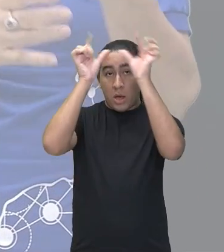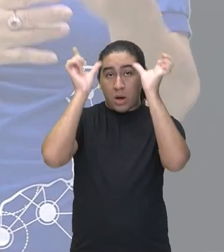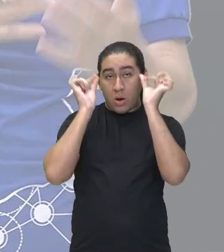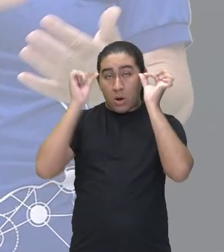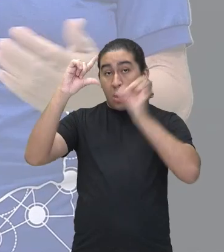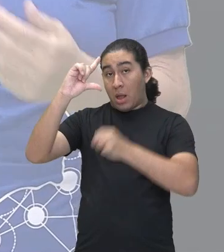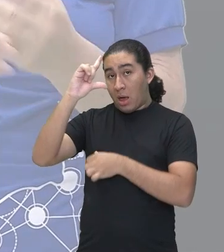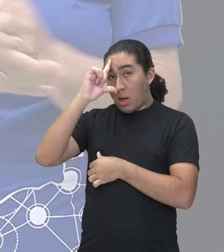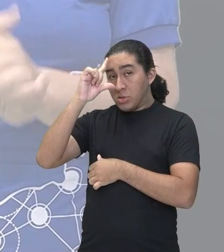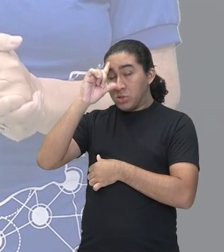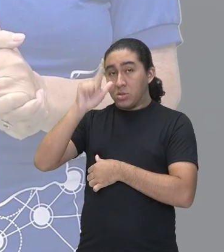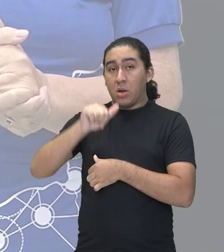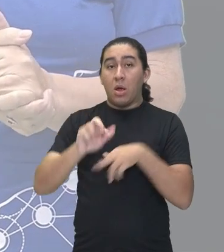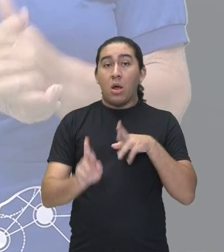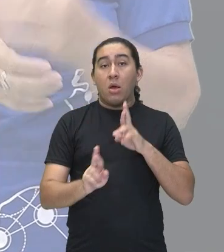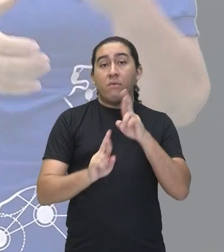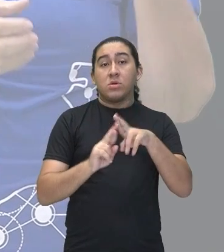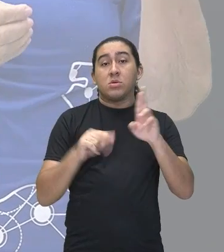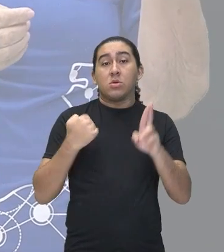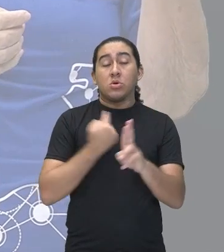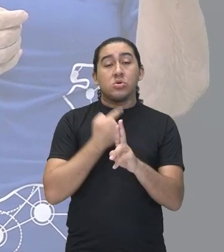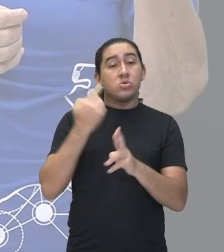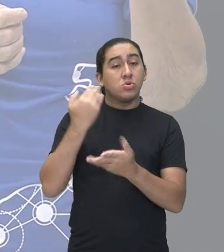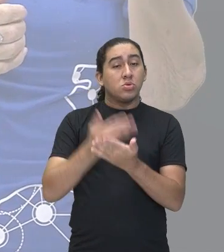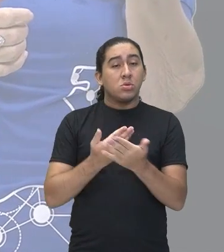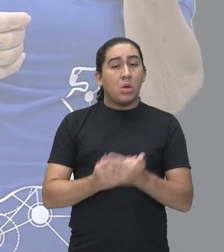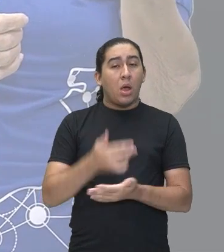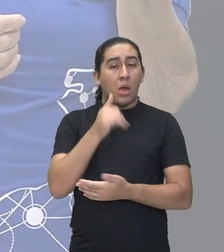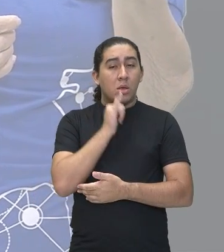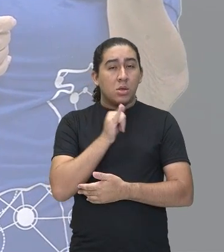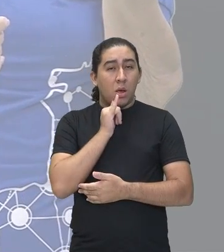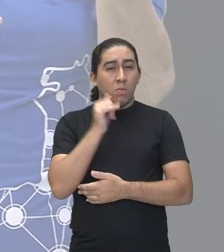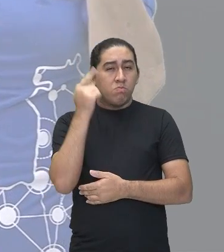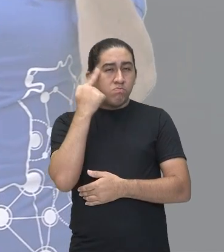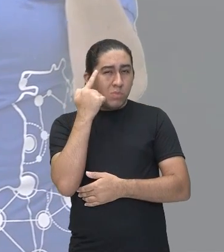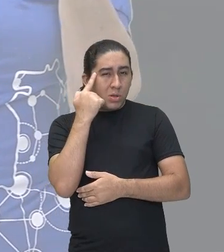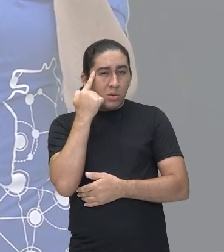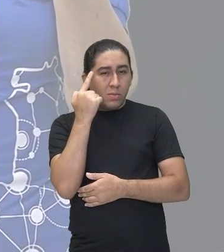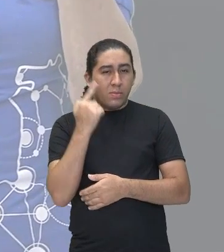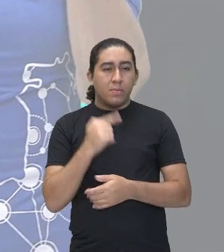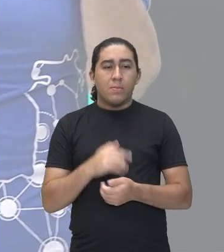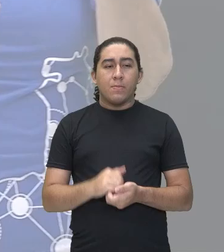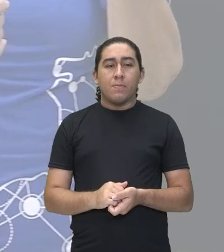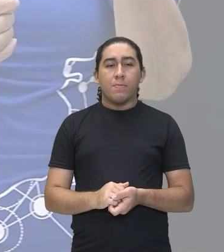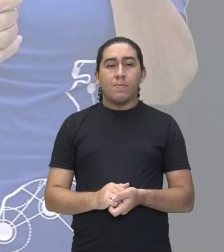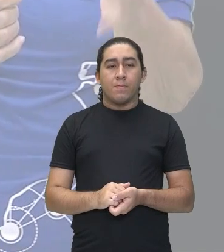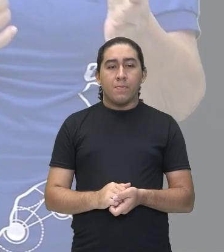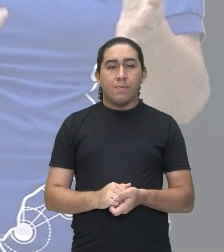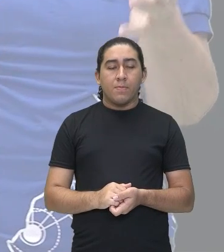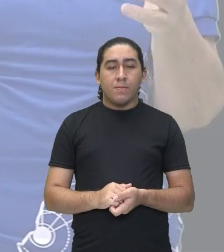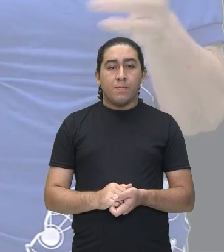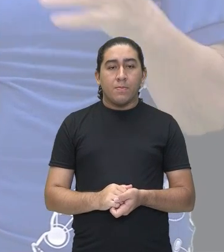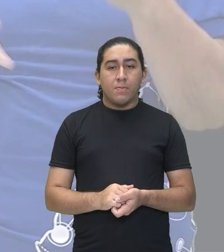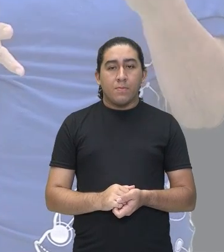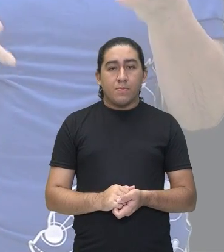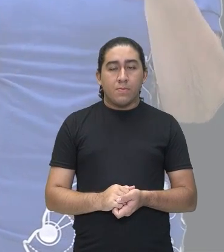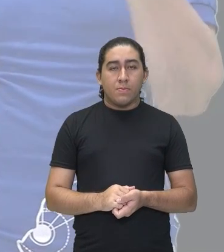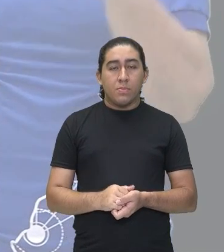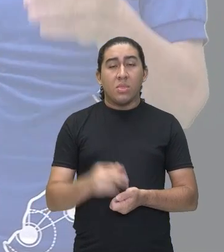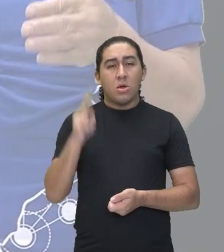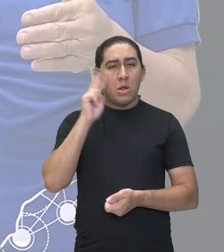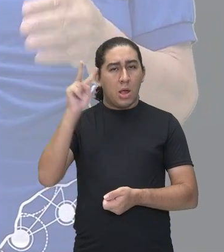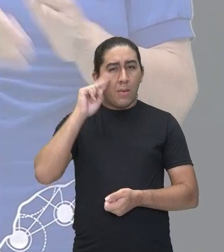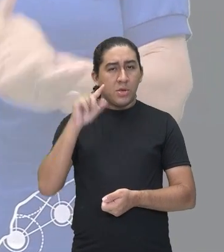aquelas referências que nós vimos, como, vamos ver o seguinte, Fugere Urbem, que